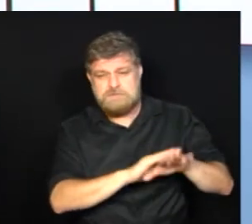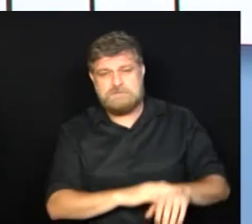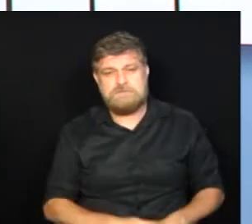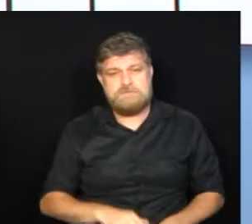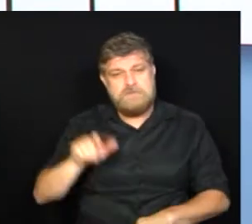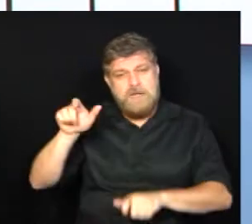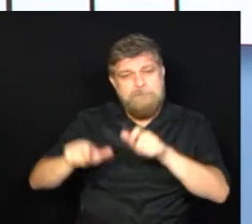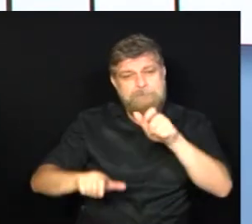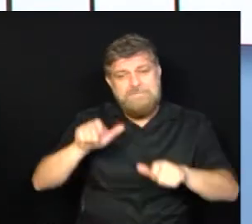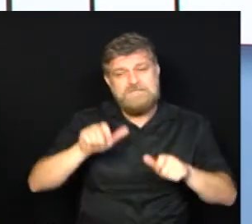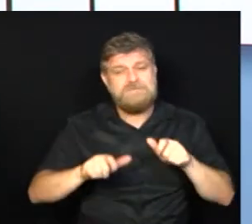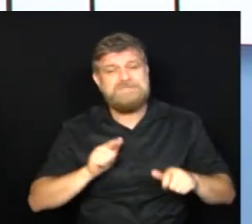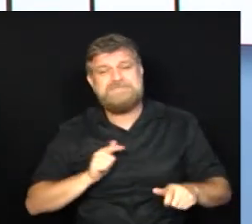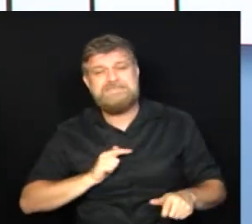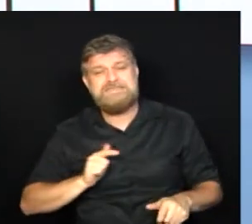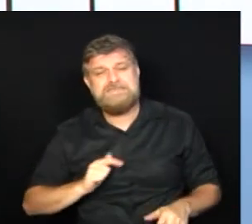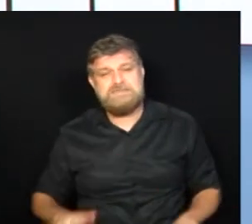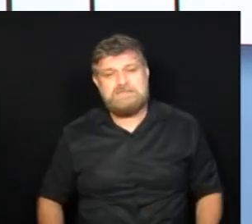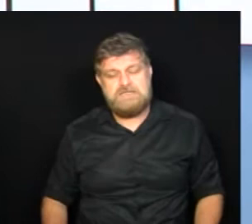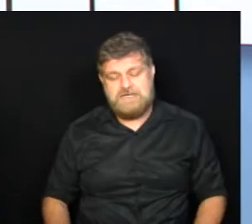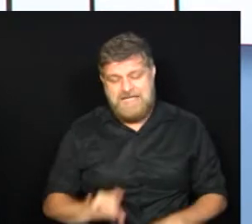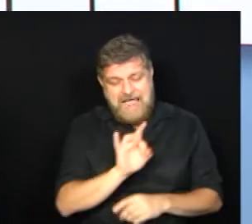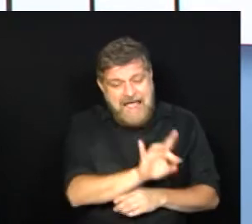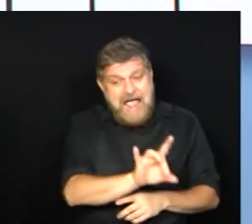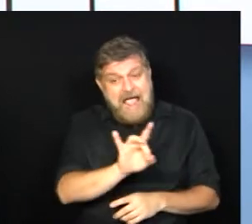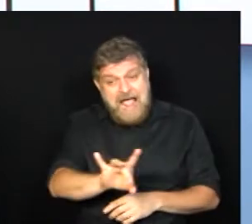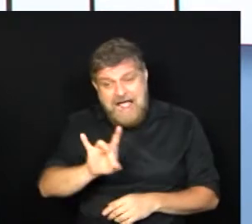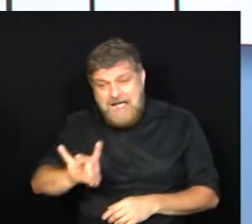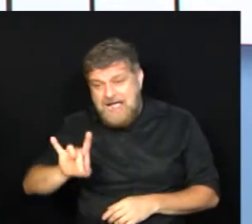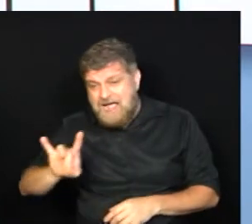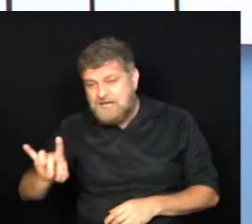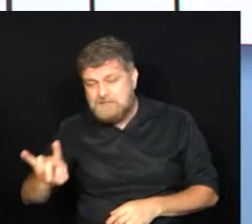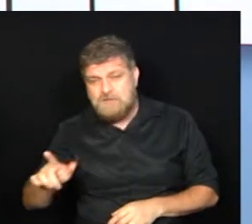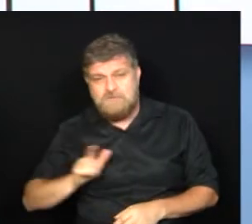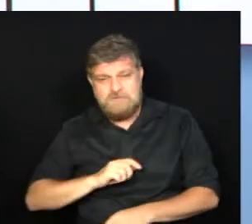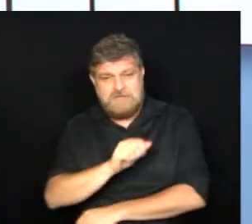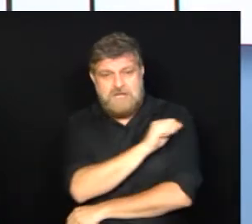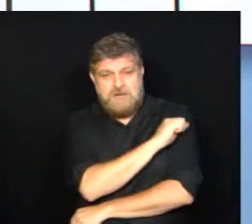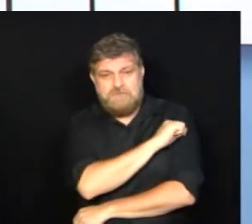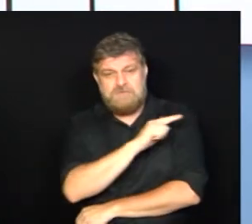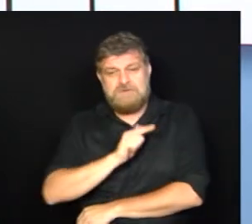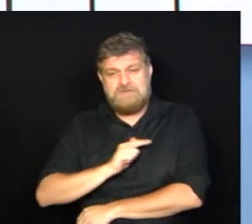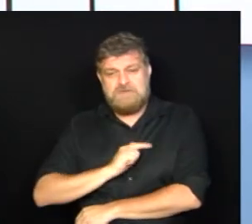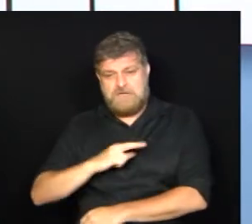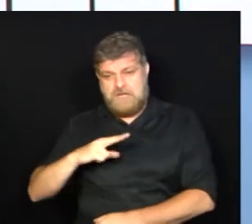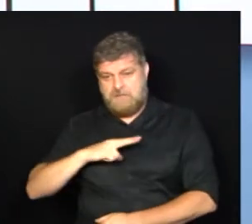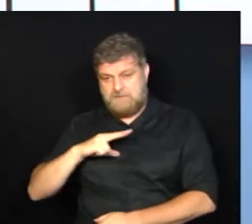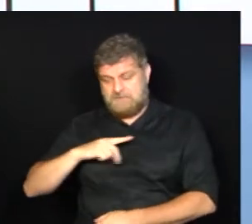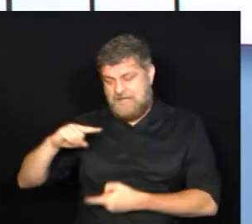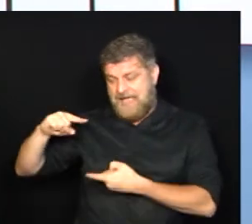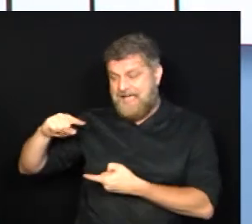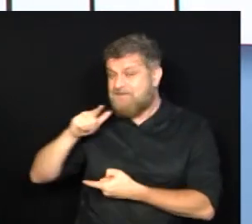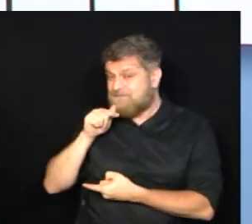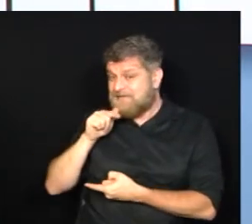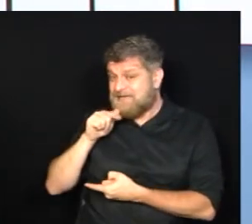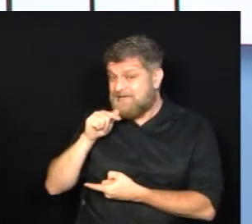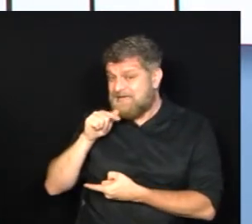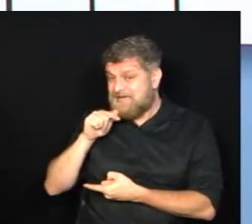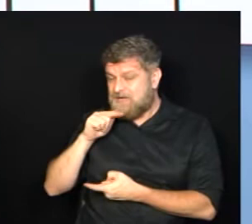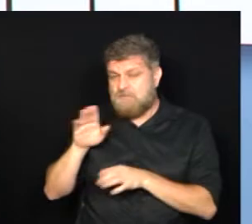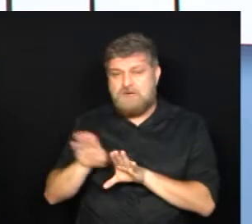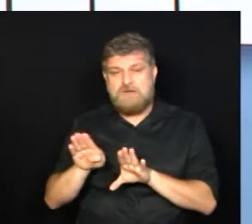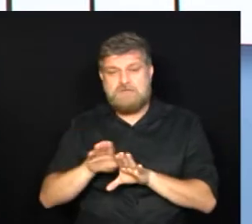com atividades individuais. Cada aluno deve levar a sua própria garrafa de água, além